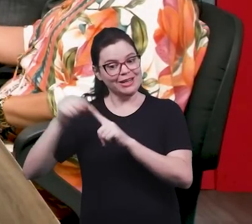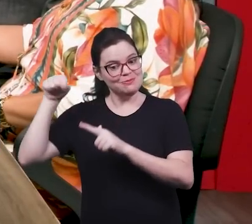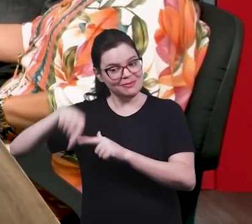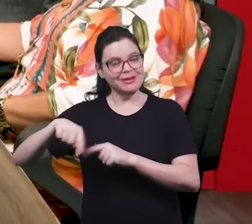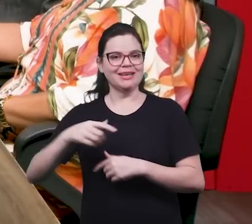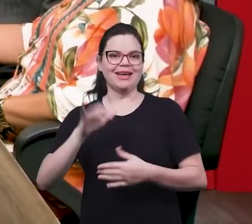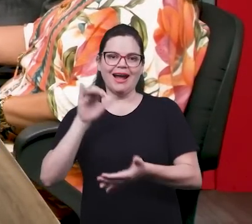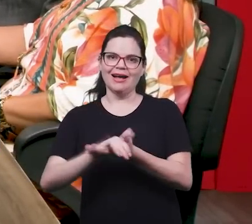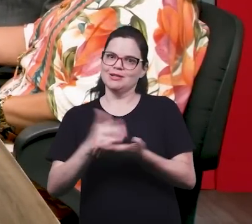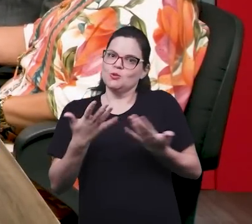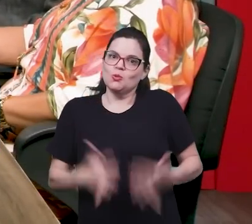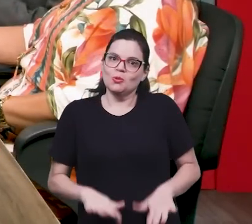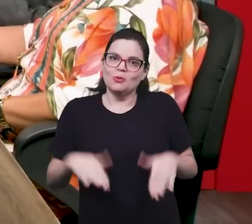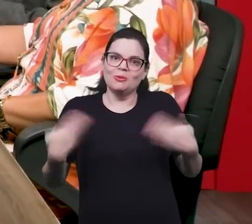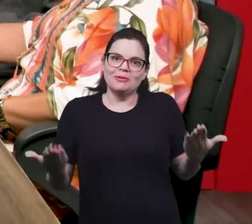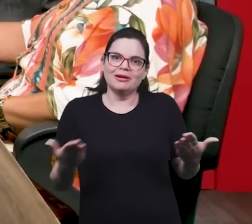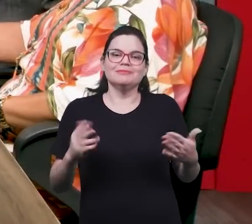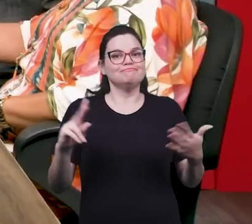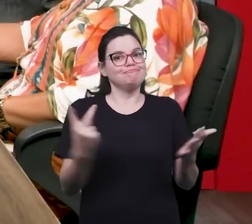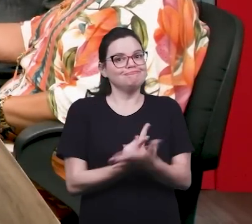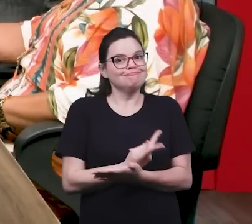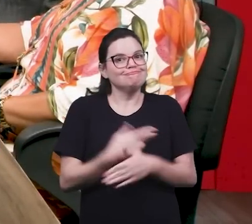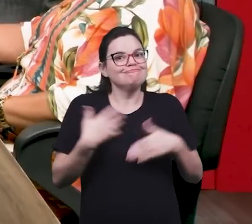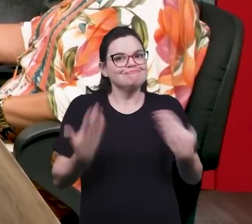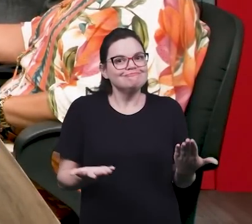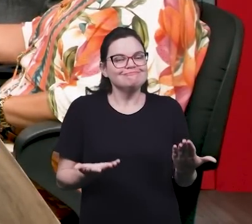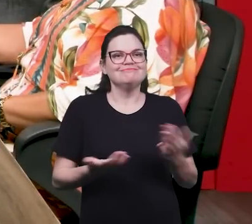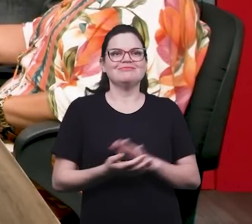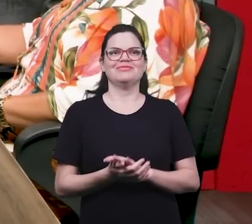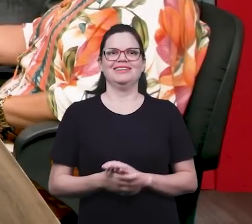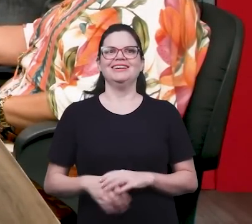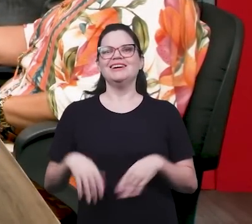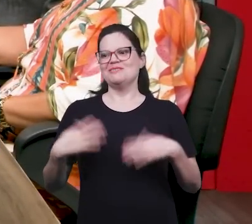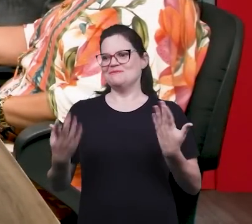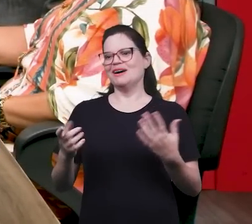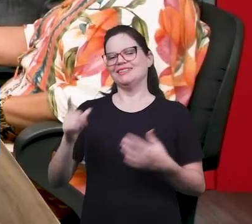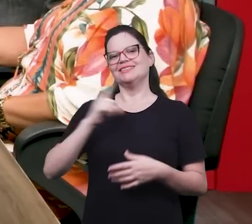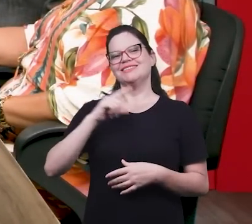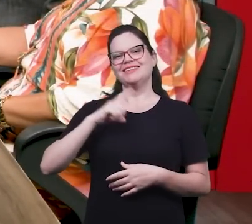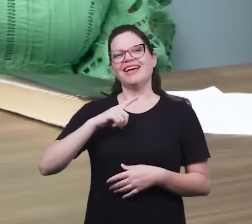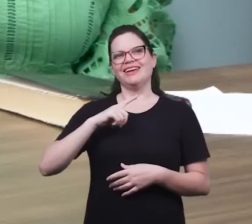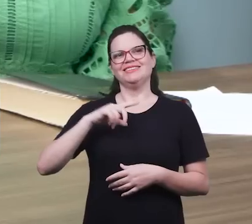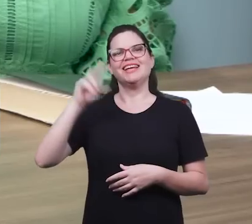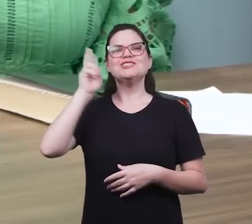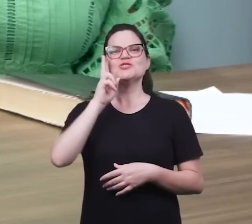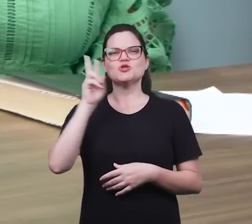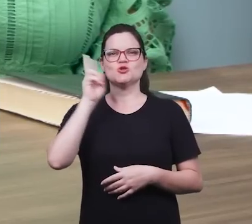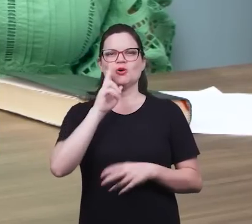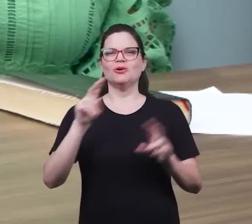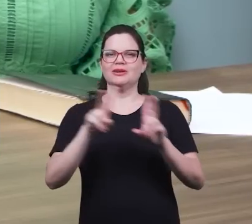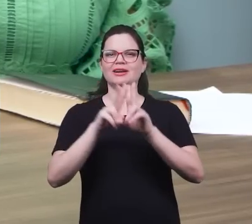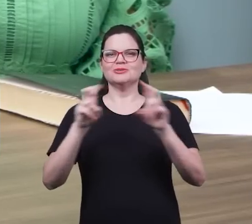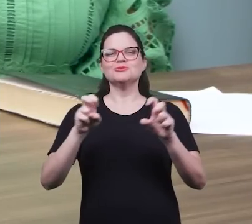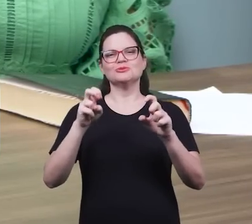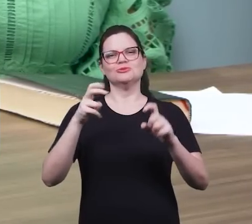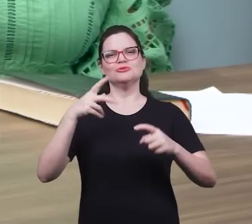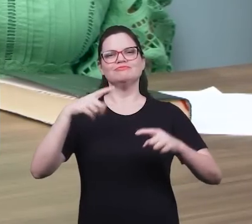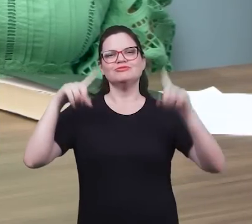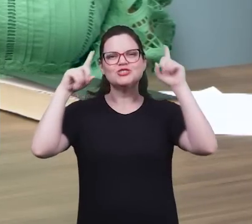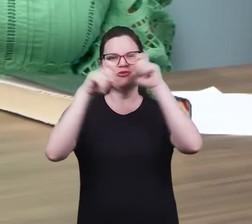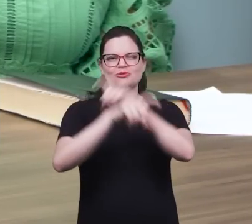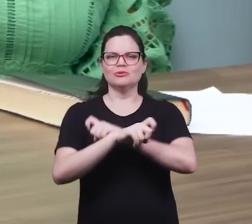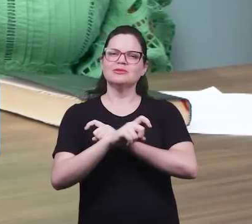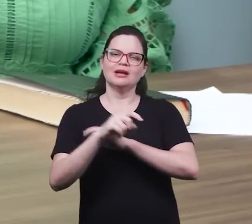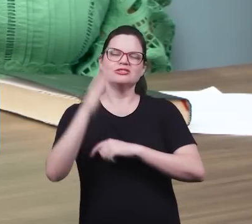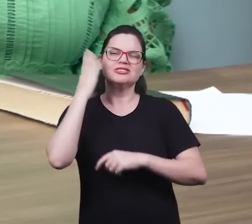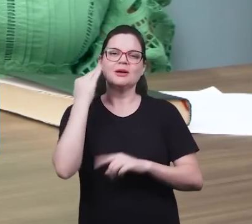Arrependimento, Mas todo casamento tem muitas histórias de dificuldades, porque esse é um projeto mais precioso que